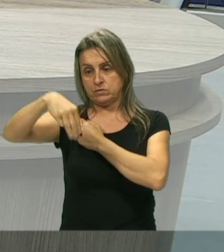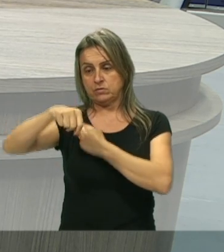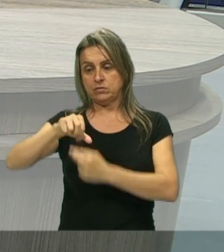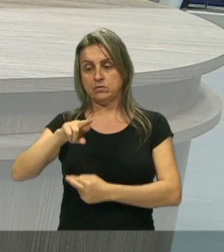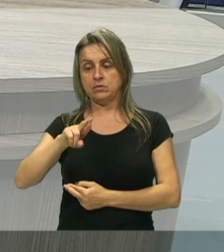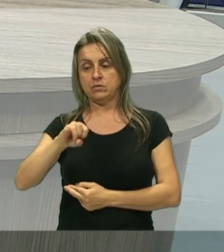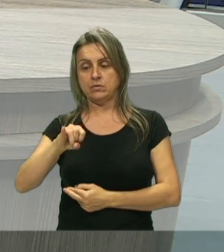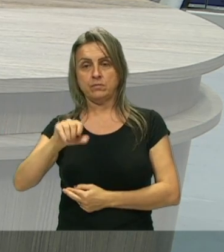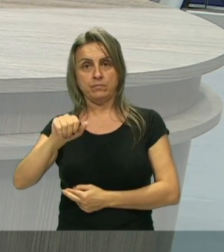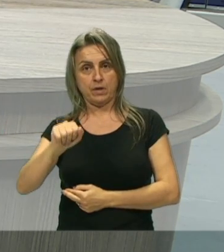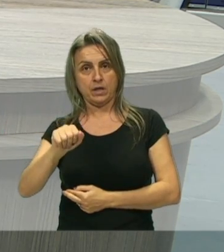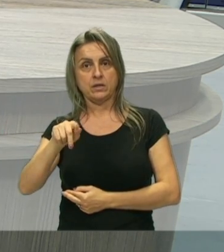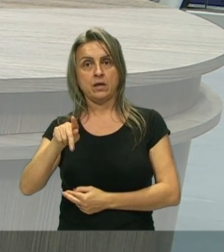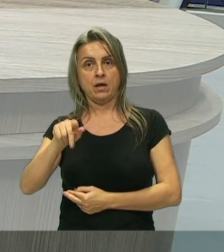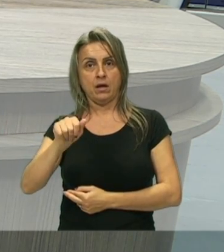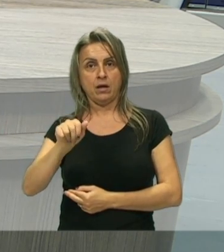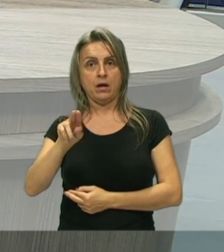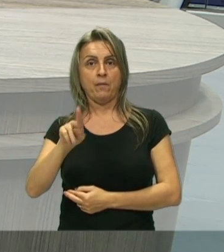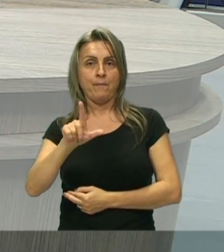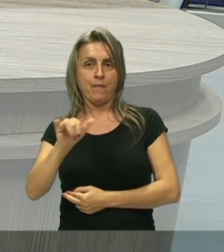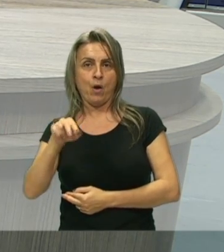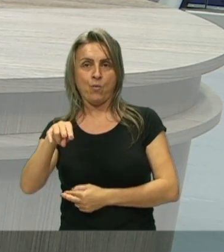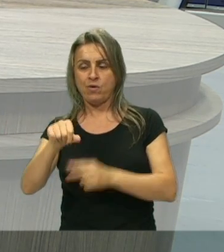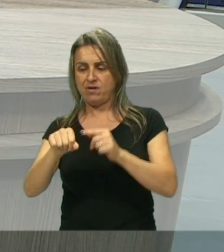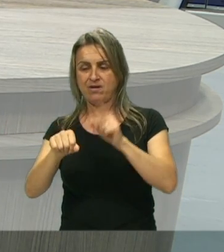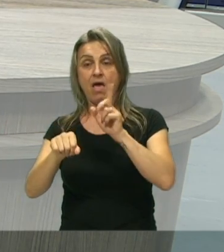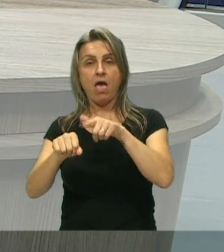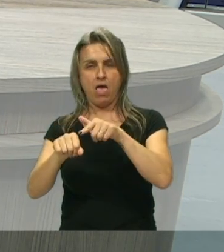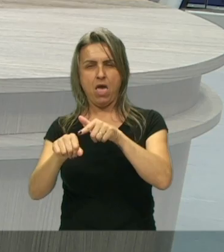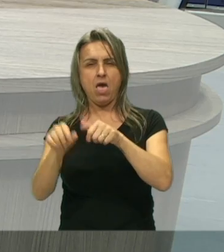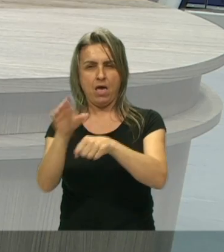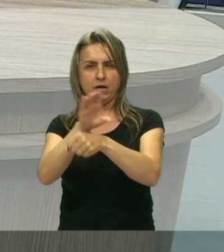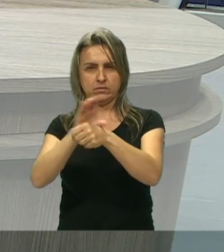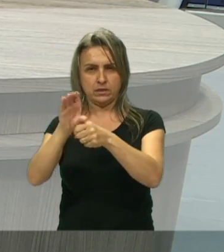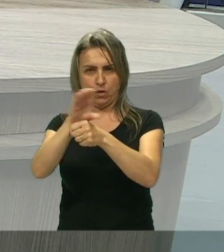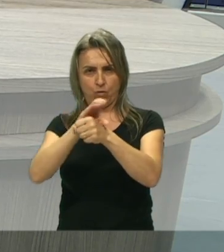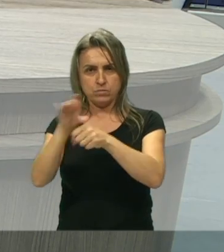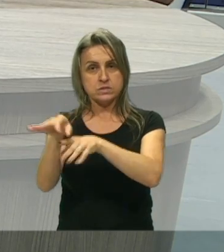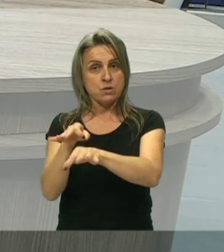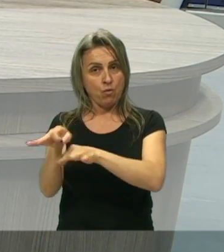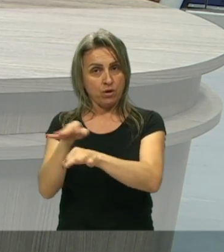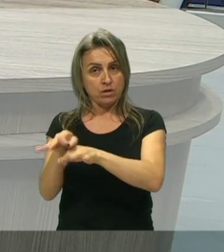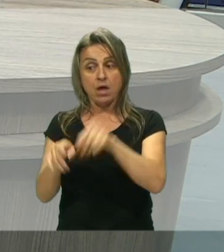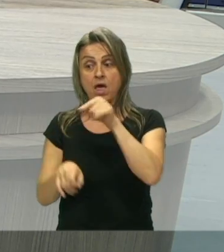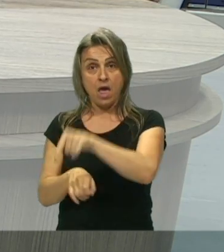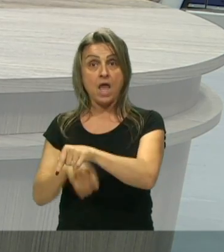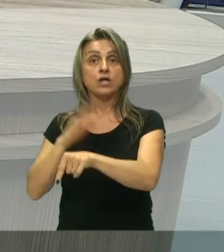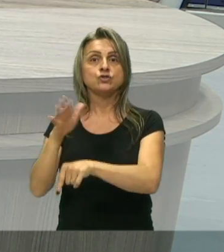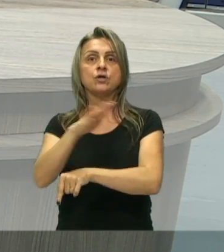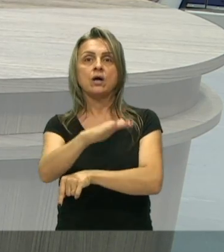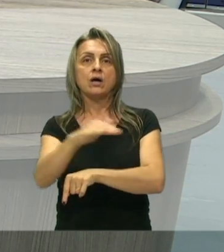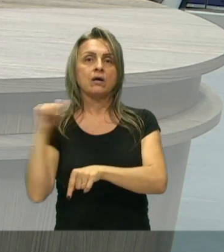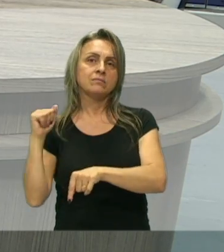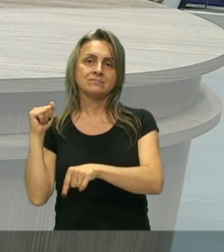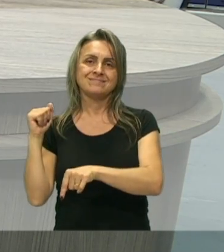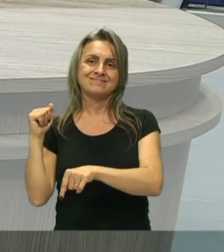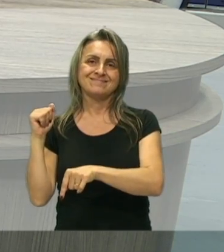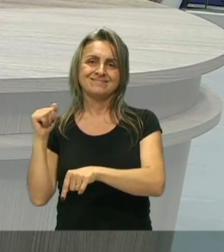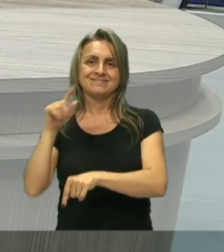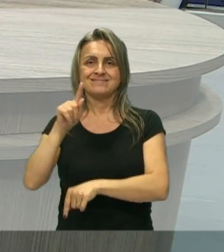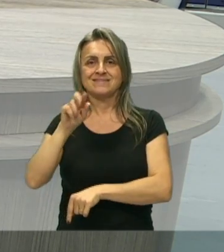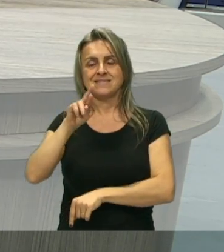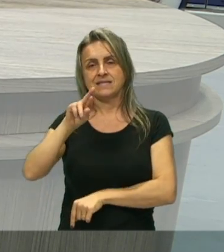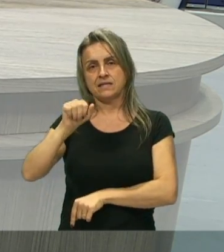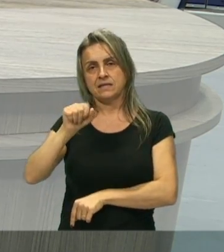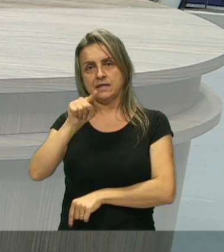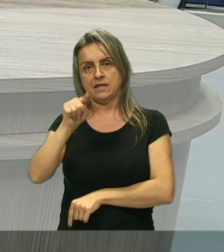grupo étnico, ela inclusive é da comissão organizadora. Ela já tomou para si, ela e a Graziela, que são de